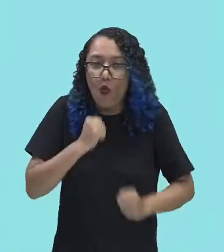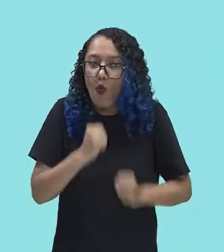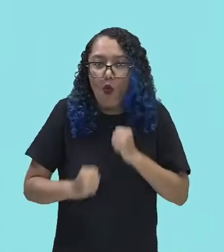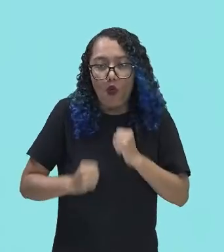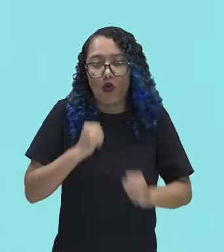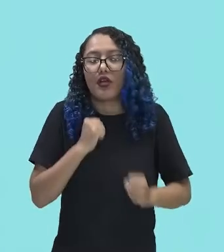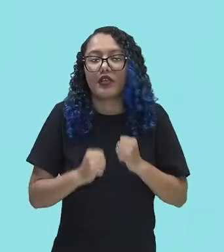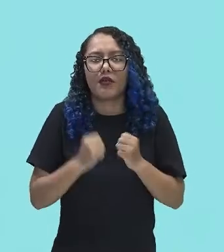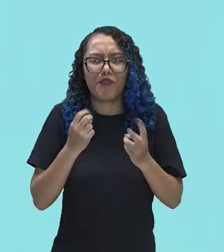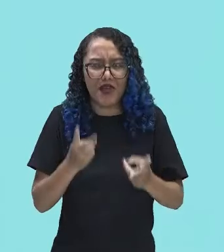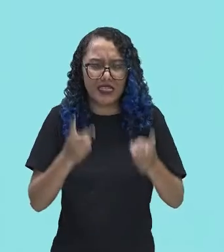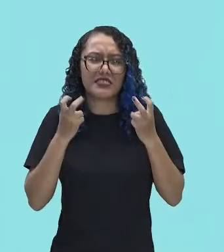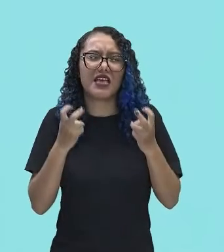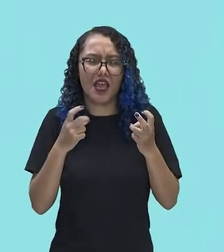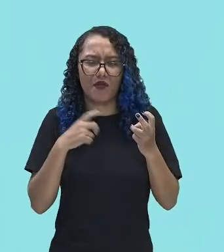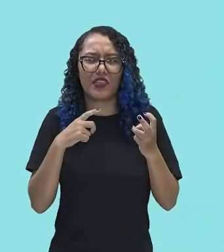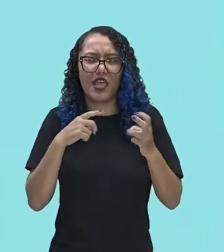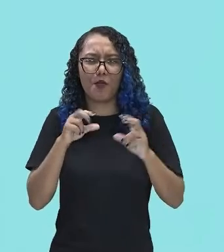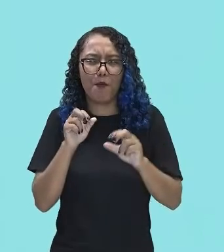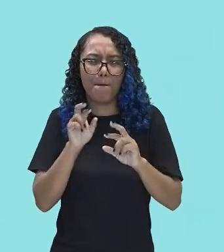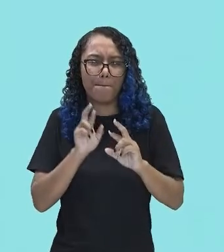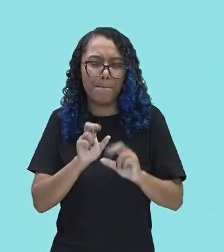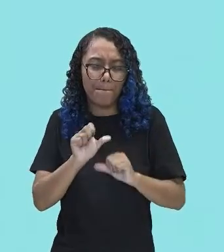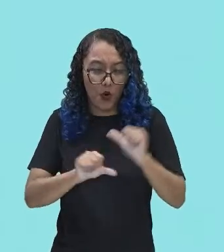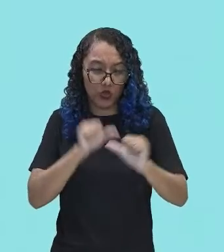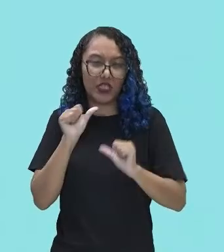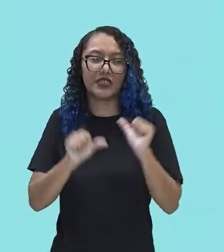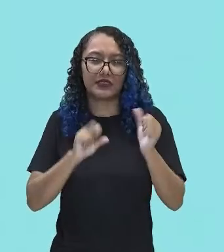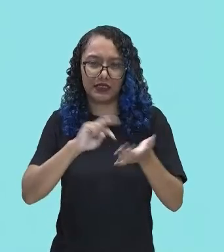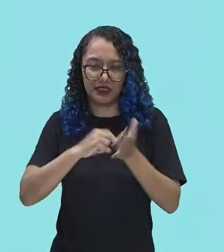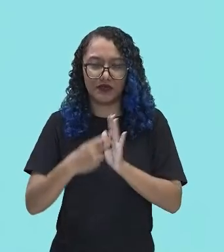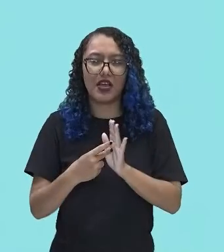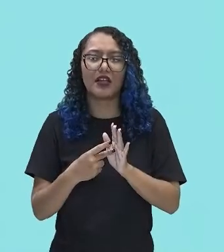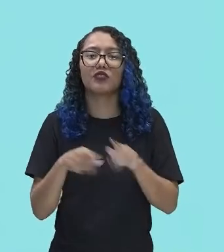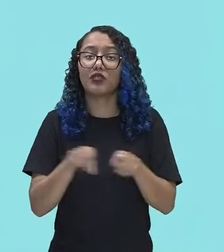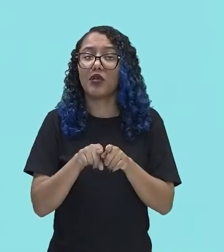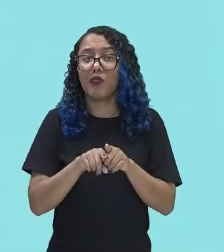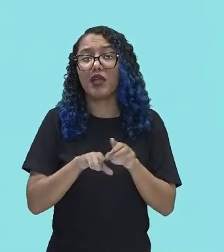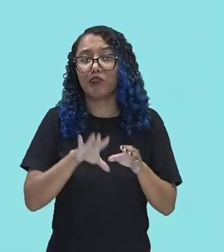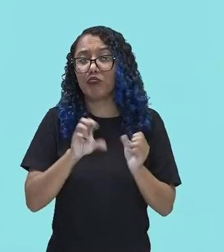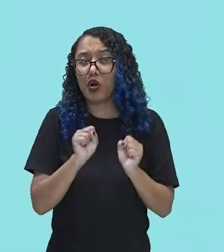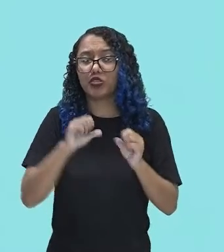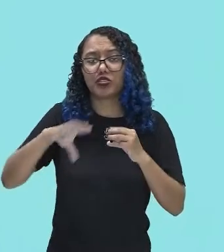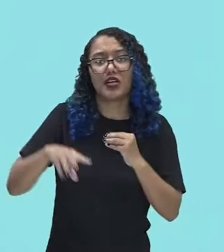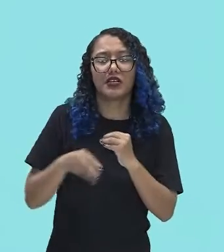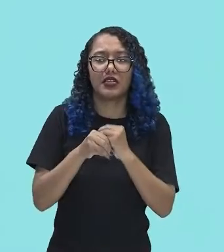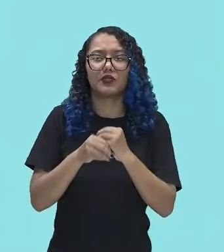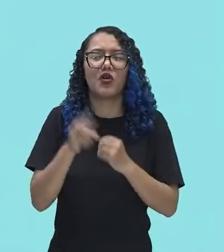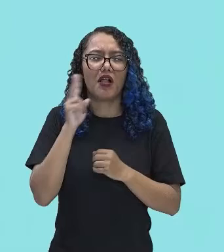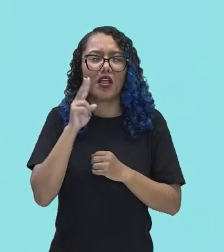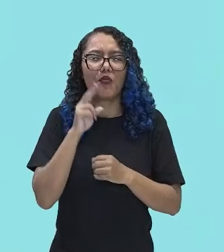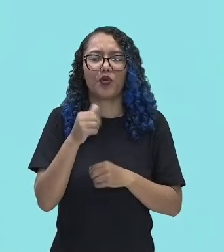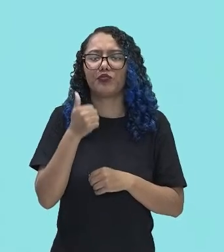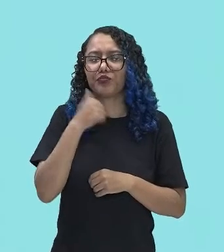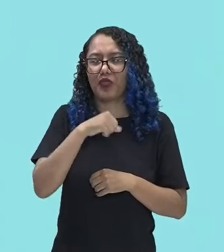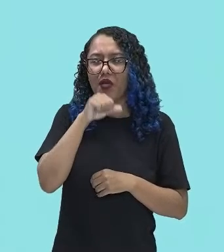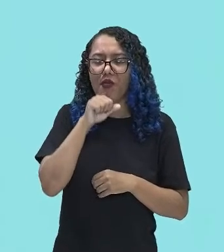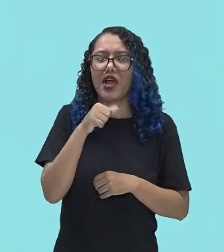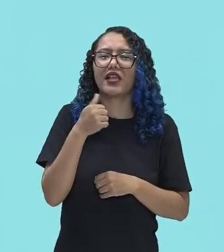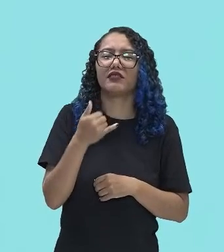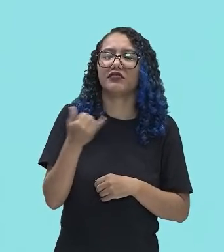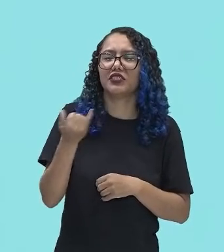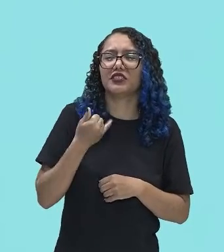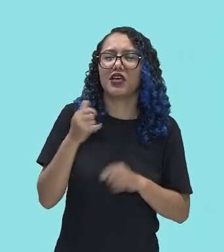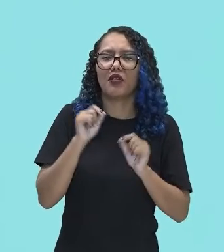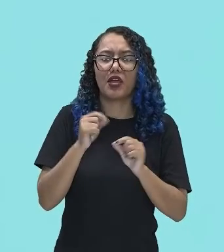houve uma mudança de significado, mudança ou até mesmo um acréscimo. Eu lembro que a minha mãe falava assim, que no tempo